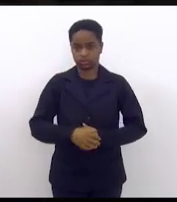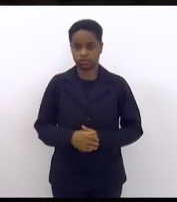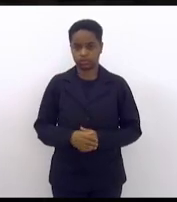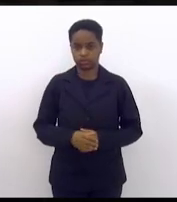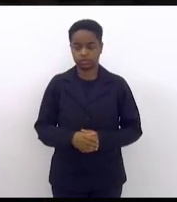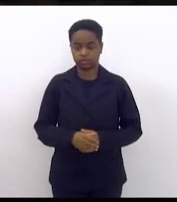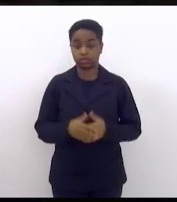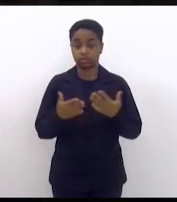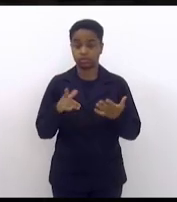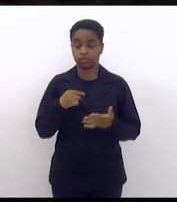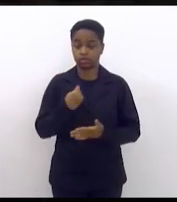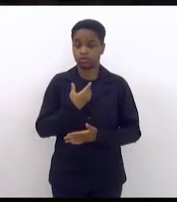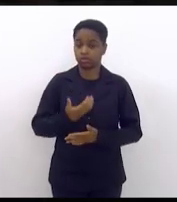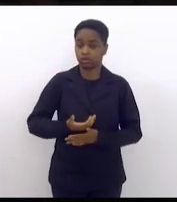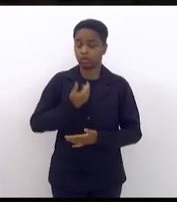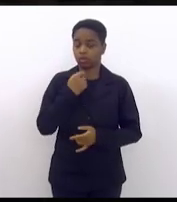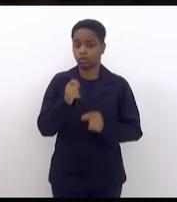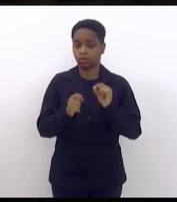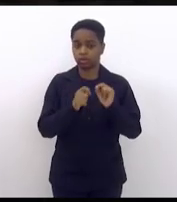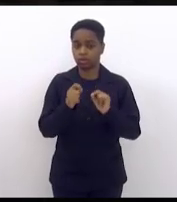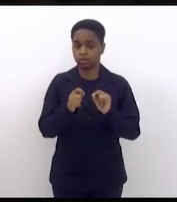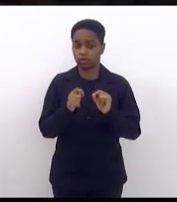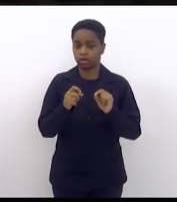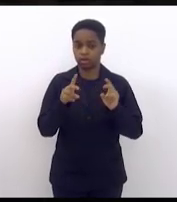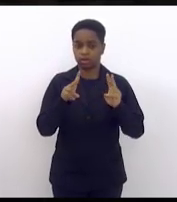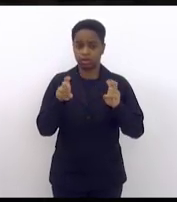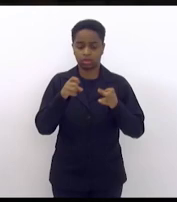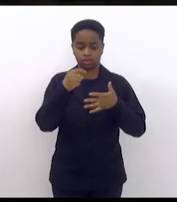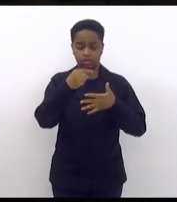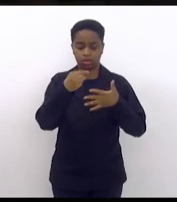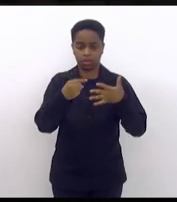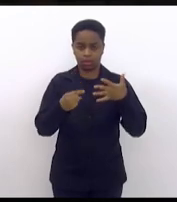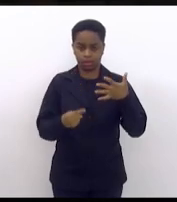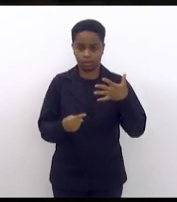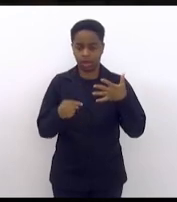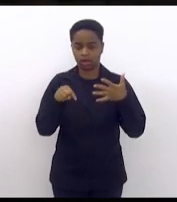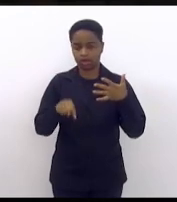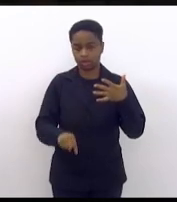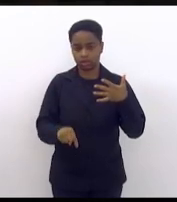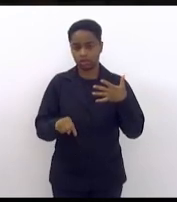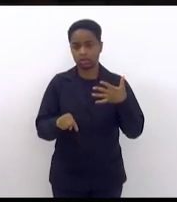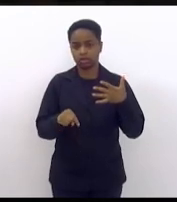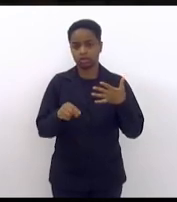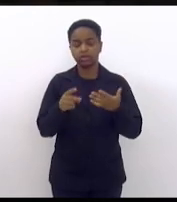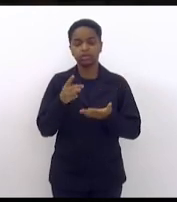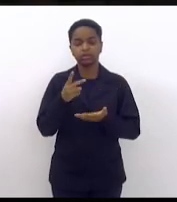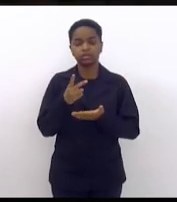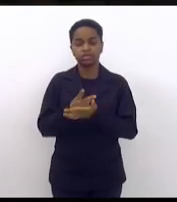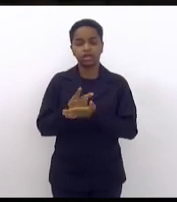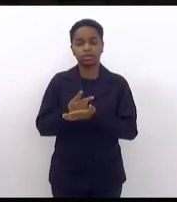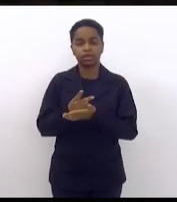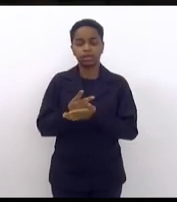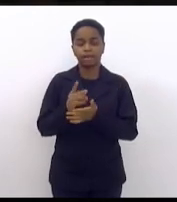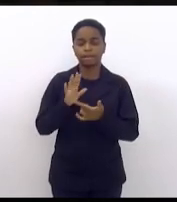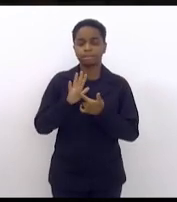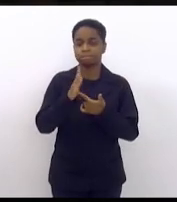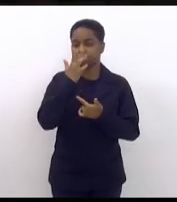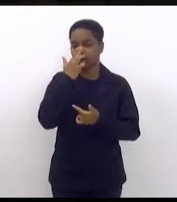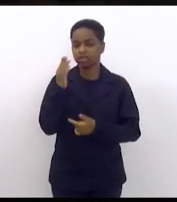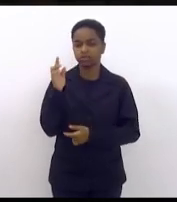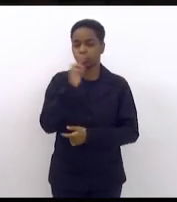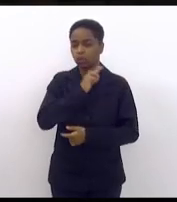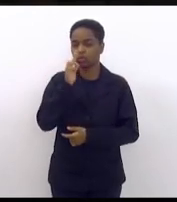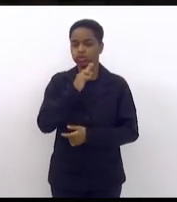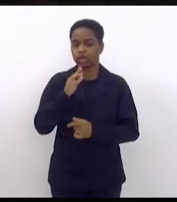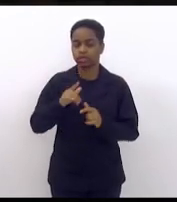espanta que todas as questões colocadas aqui são tratadas de forma emergencial. Da